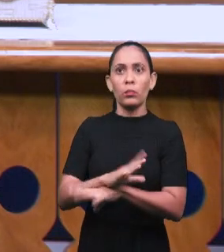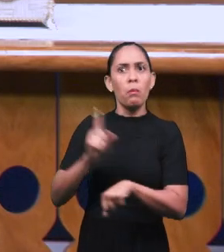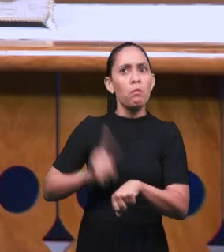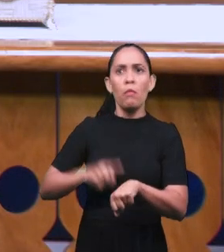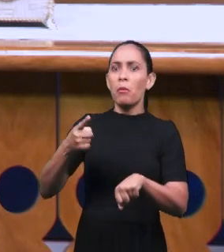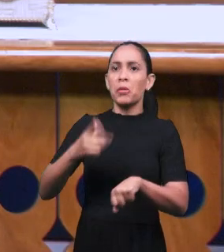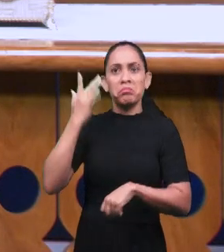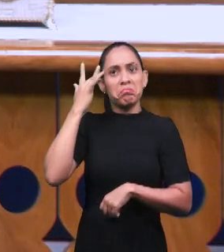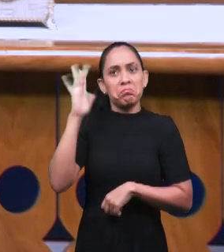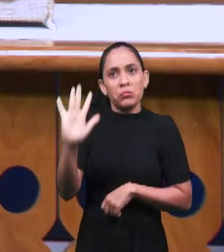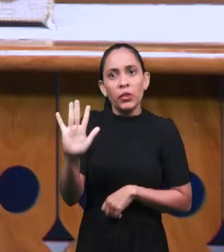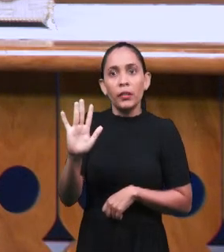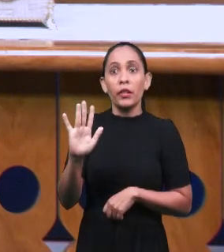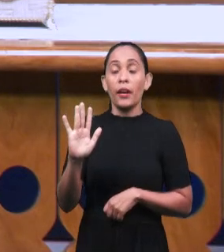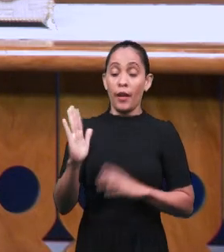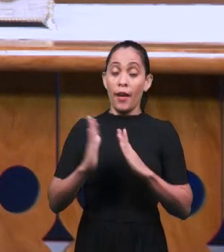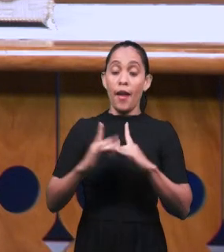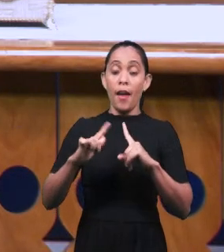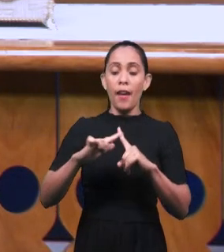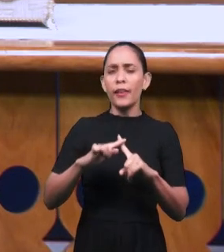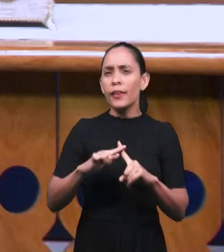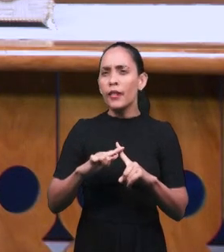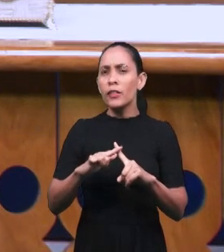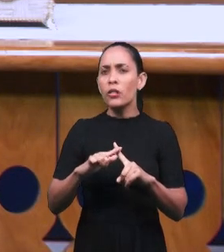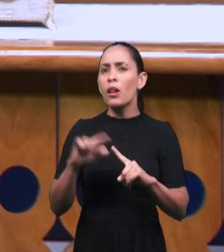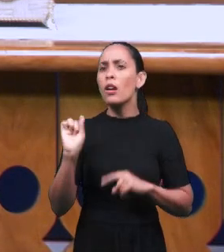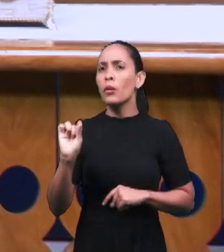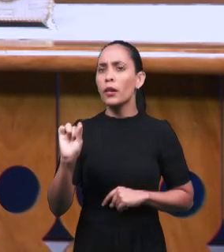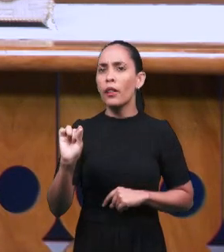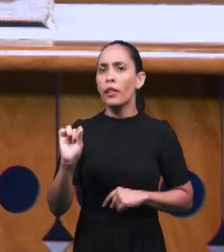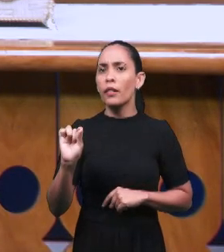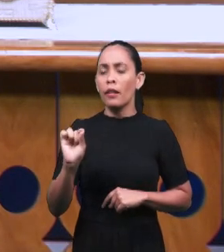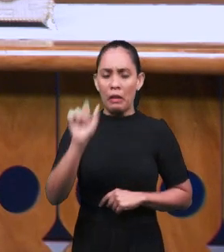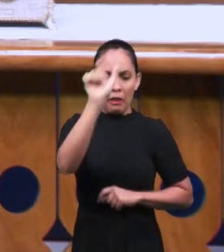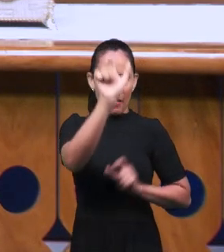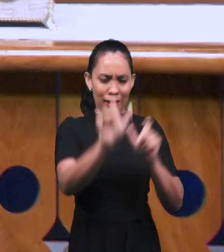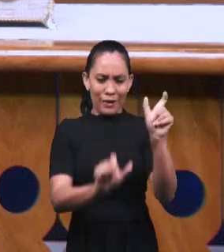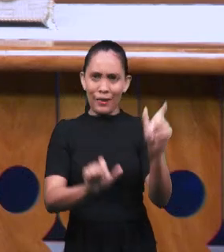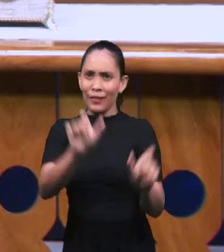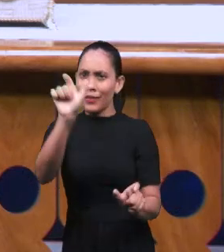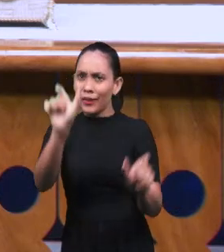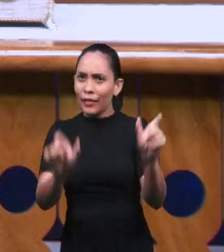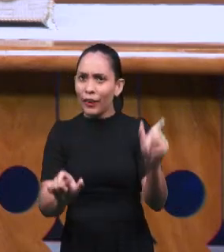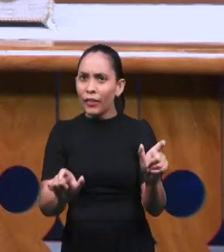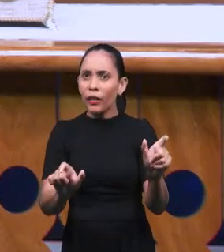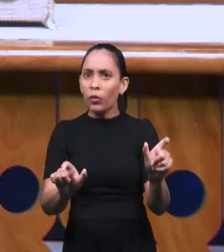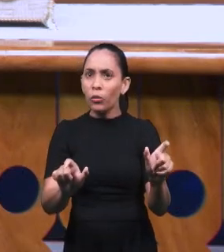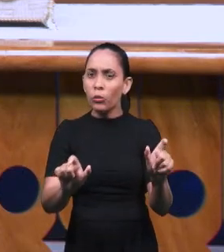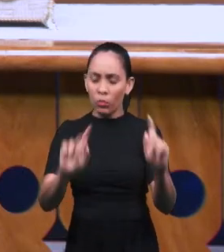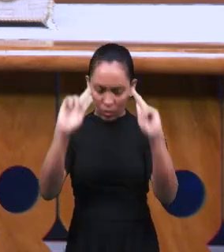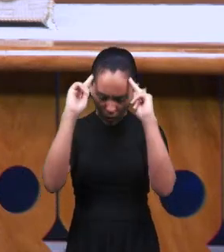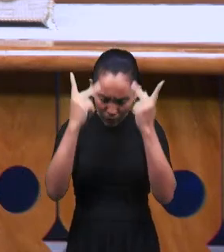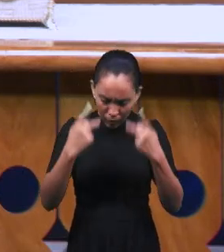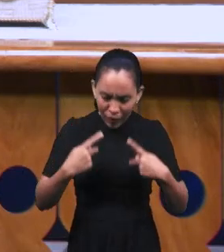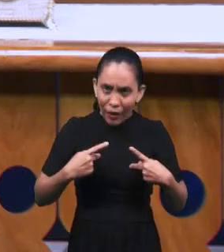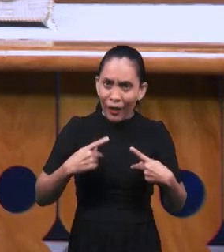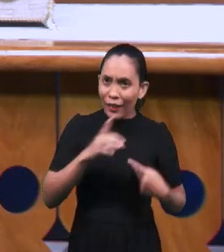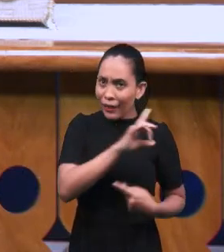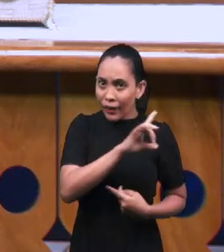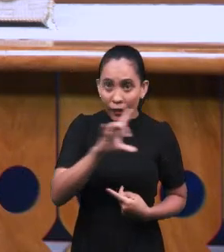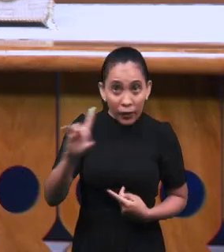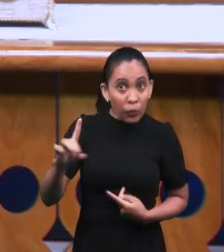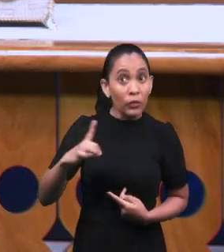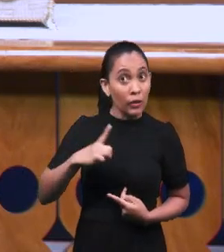você, é seu parente, seu tio, seu avô, seu amigo, seu irmão, é o homem, de forma genérica, que deve